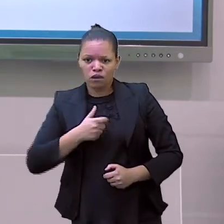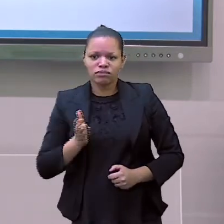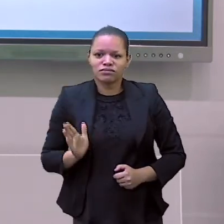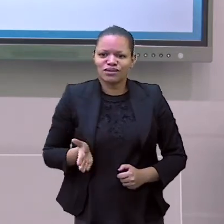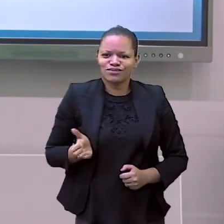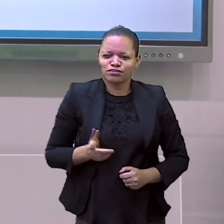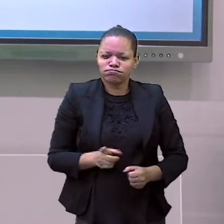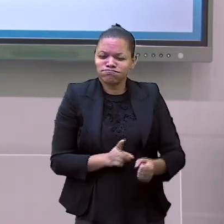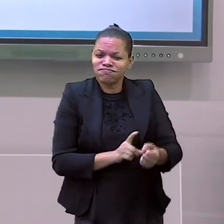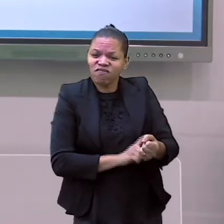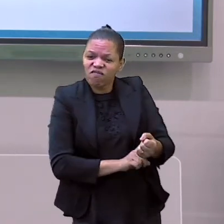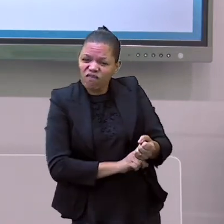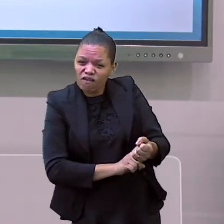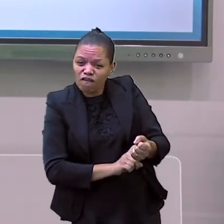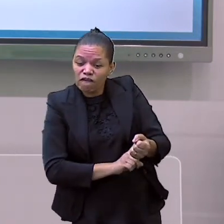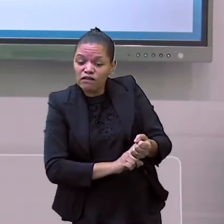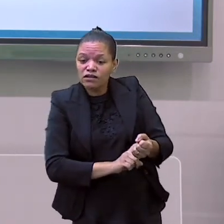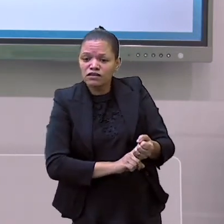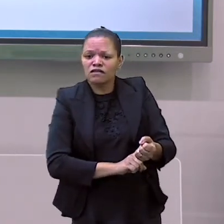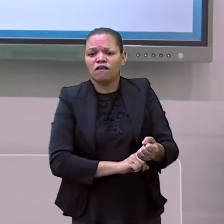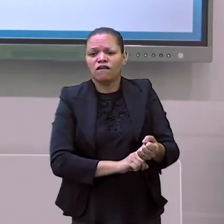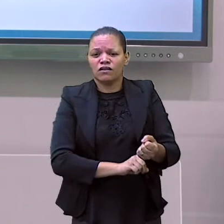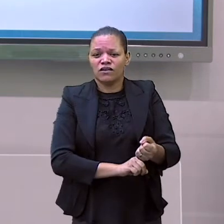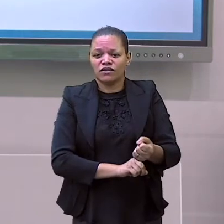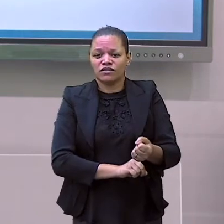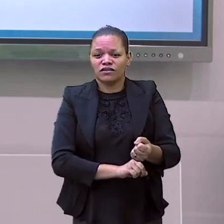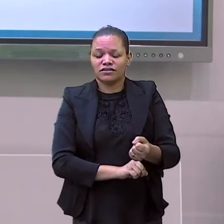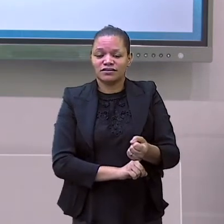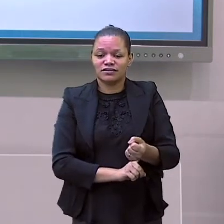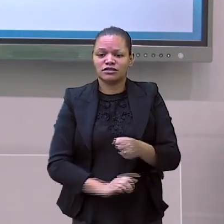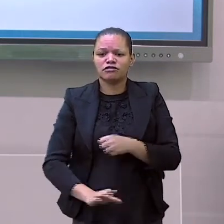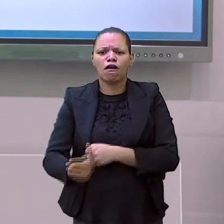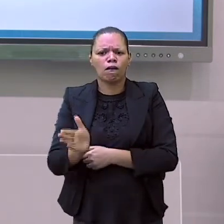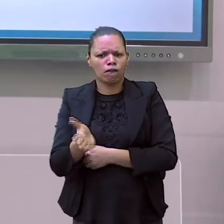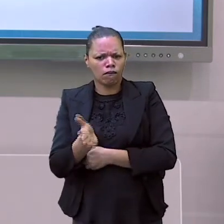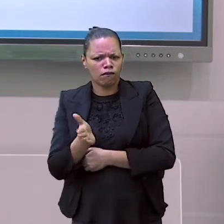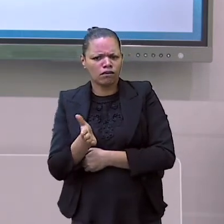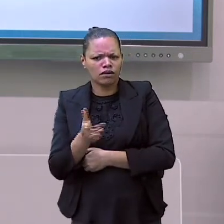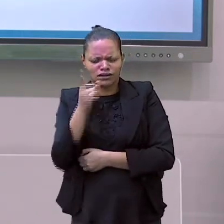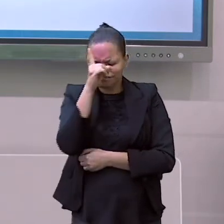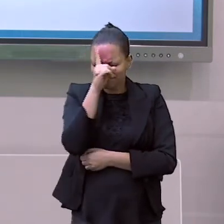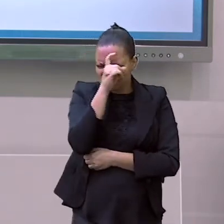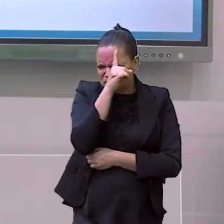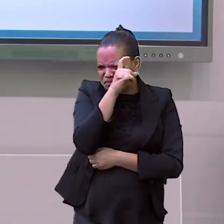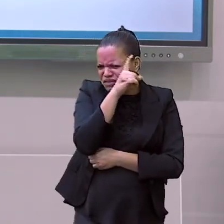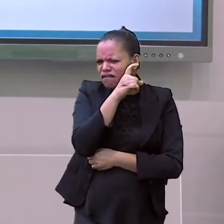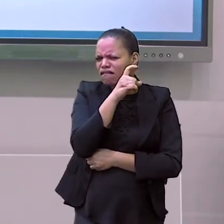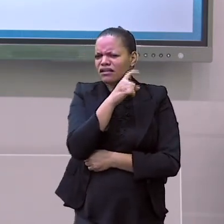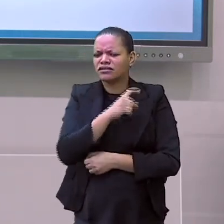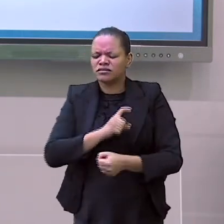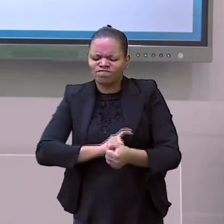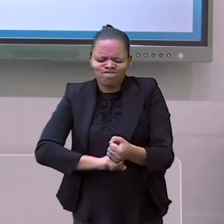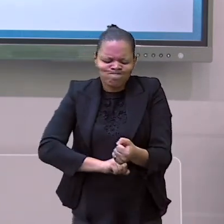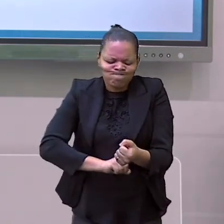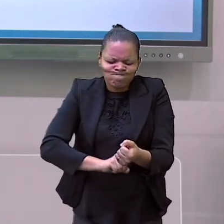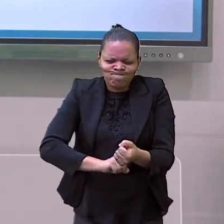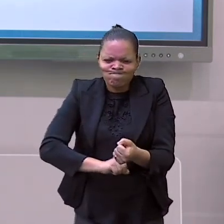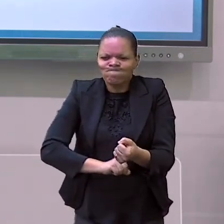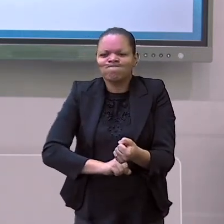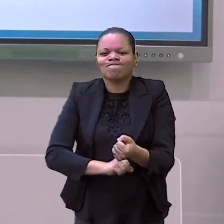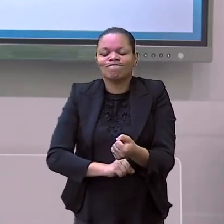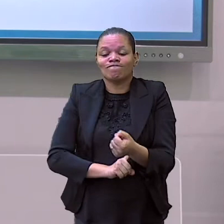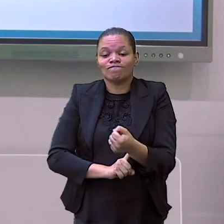na linha. Não brinque comigo porque hoje é do meu jeito. Então isso quer dizer o quê? Que